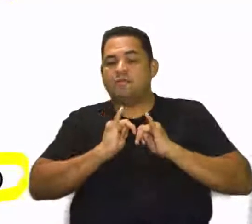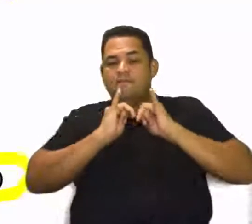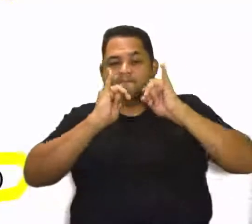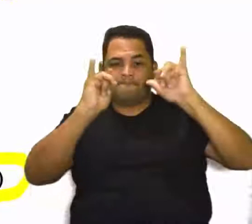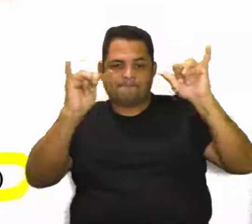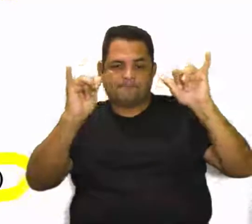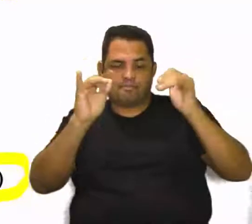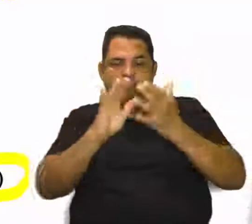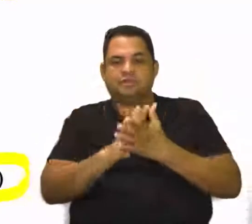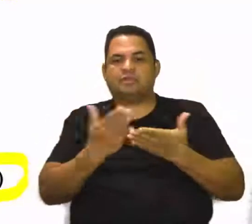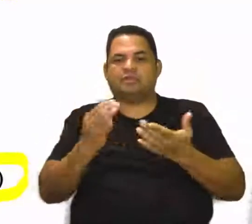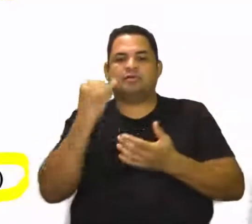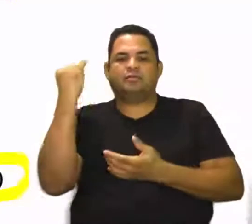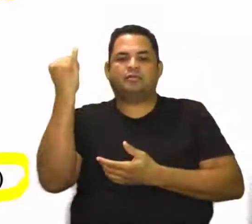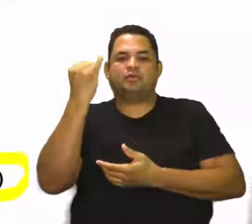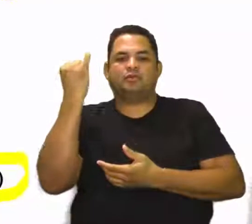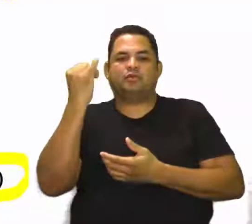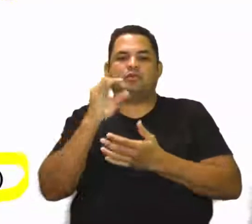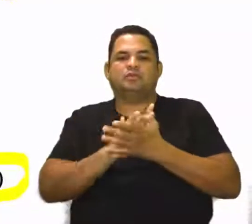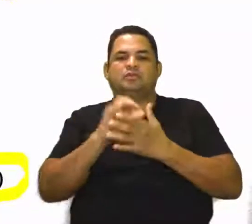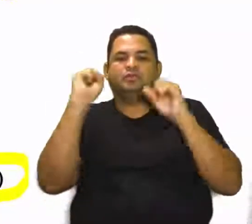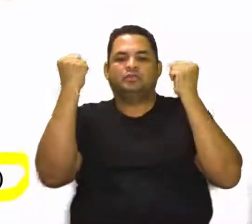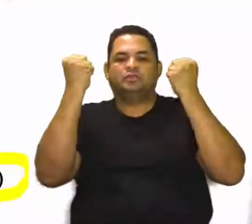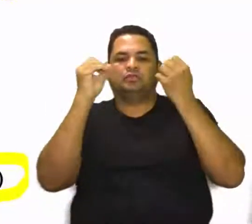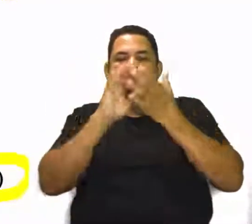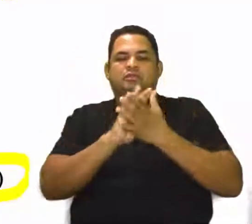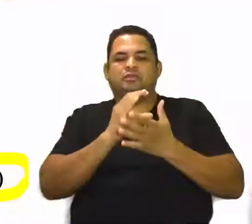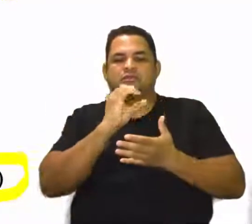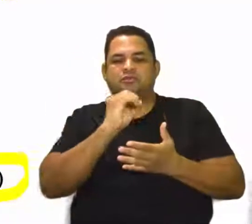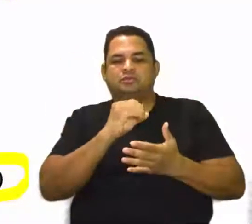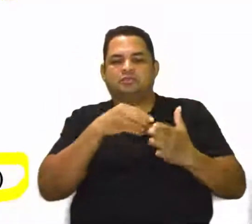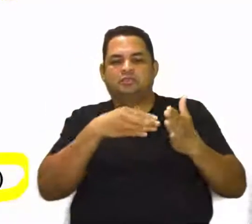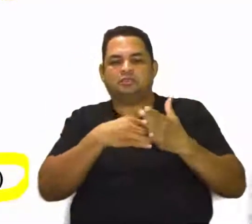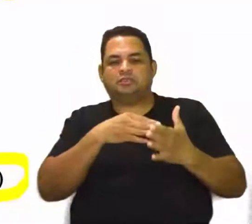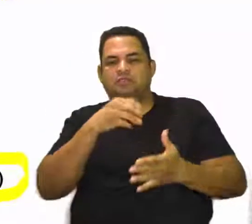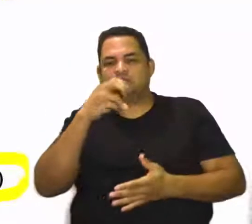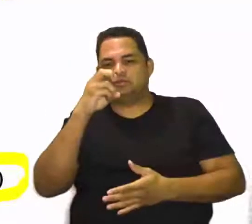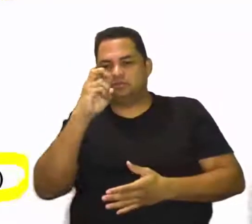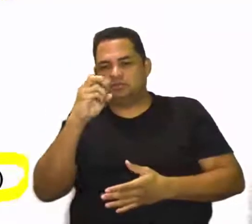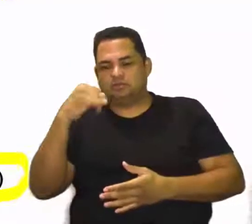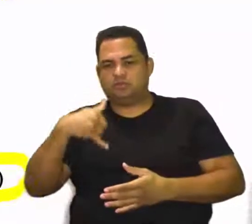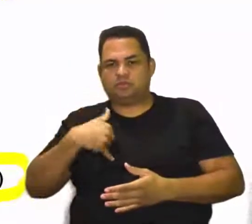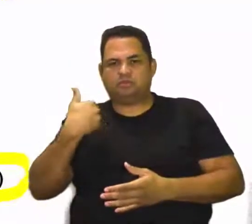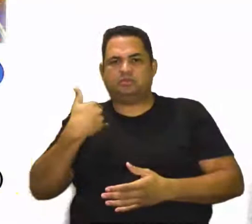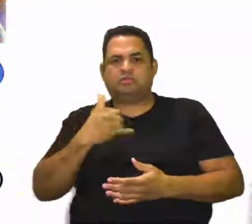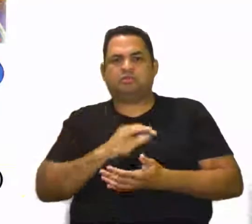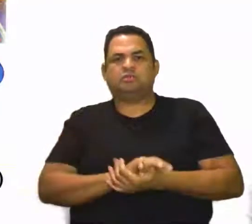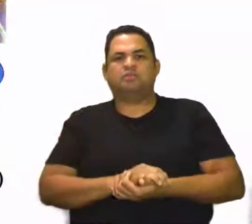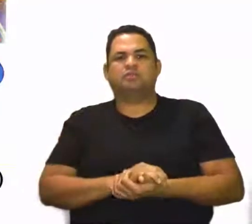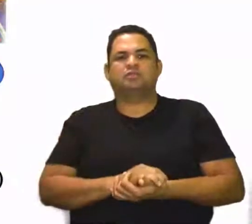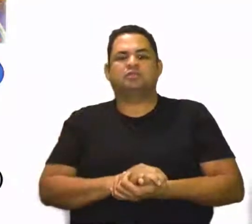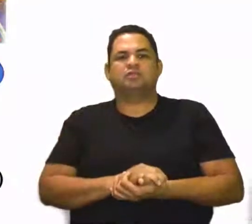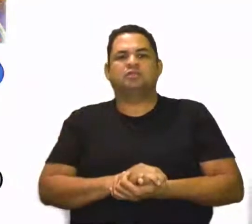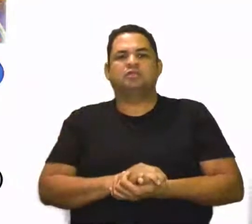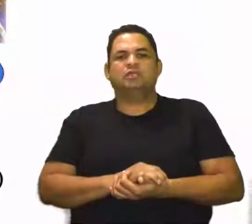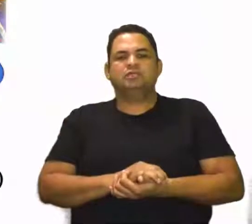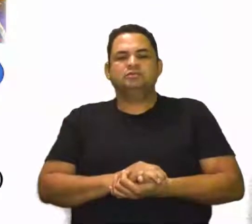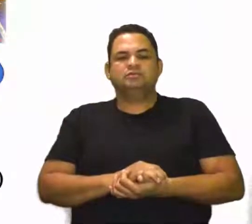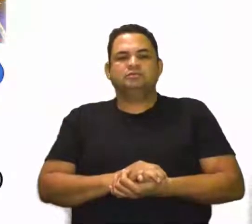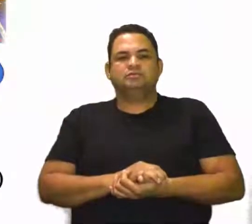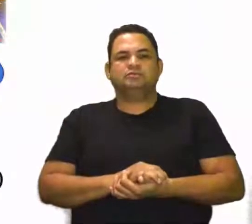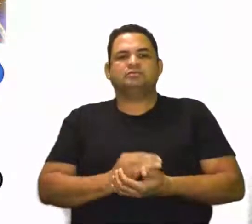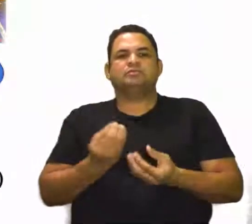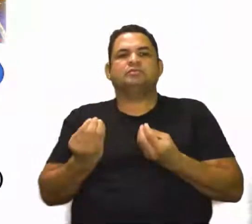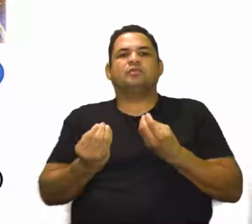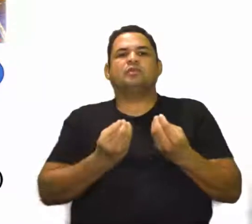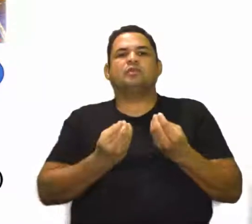fala da importância da atividade física de 0 a 5 anos. Reduzindo aqui em miúdos para vocês,